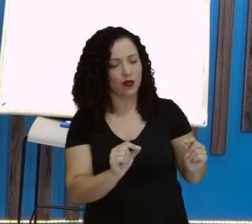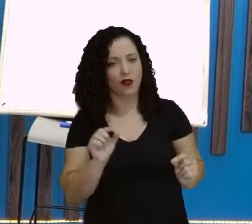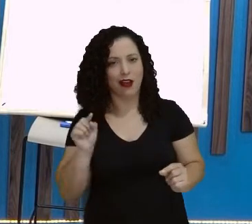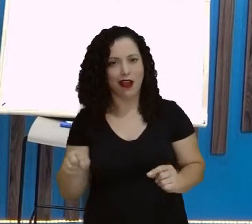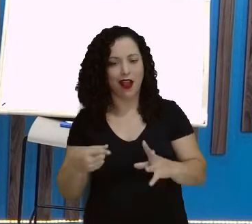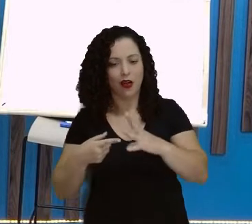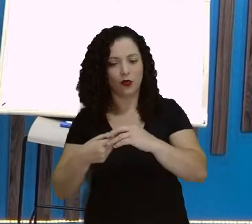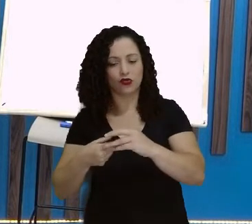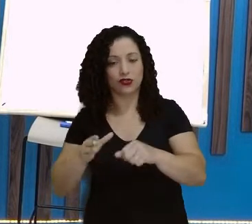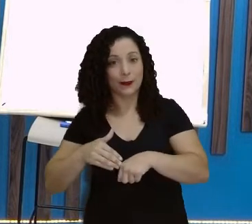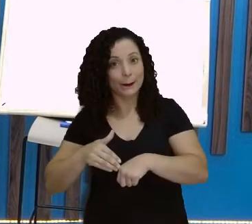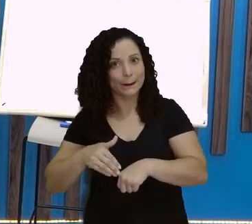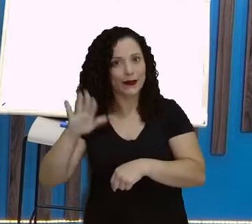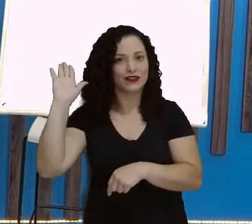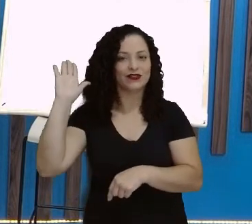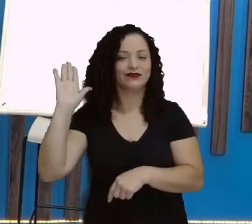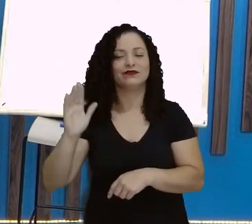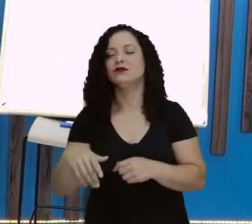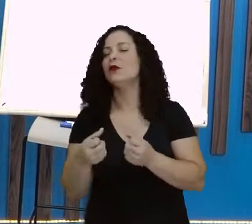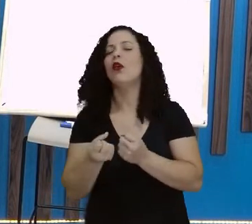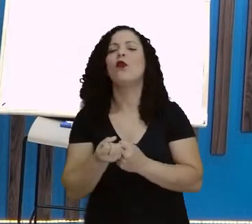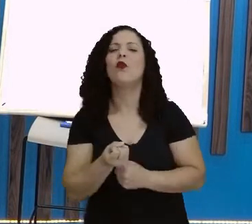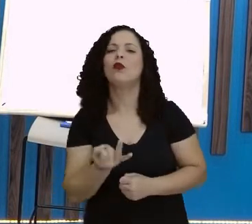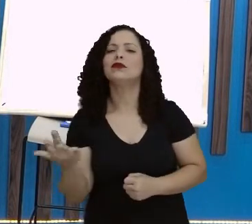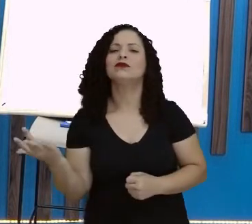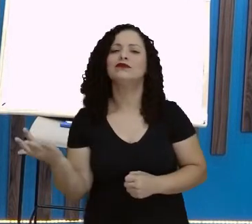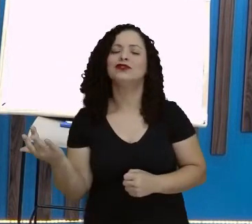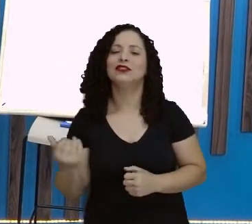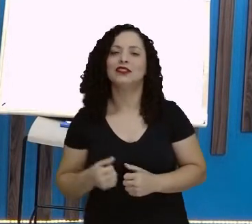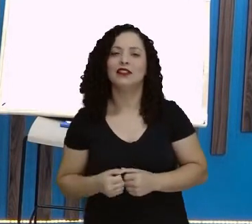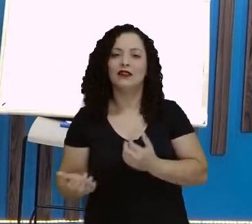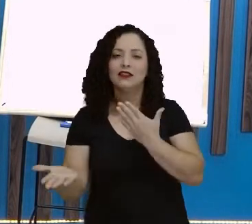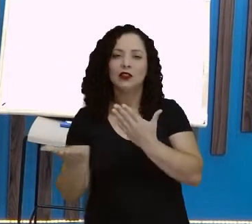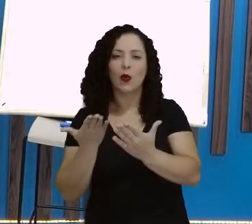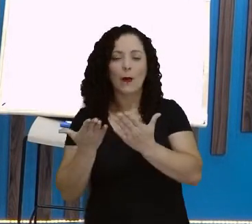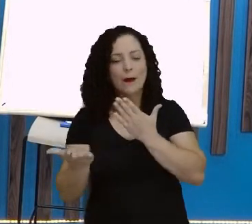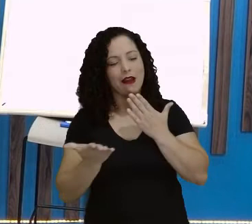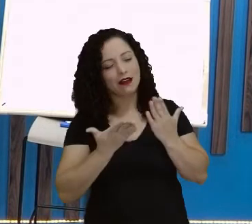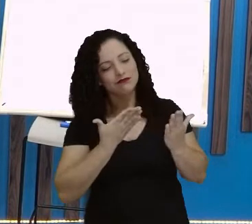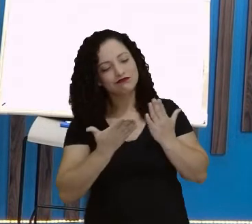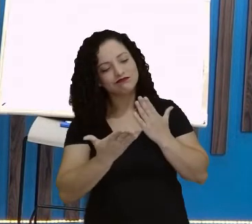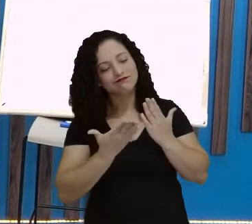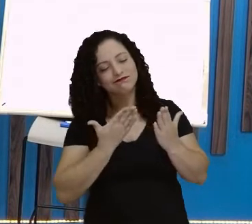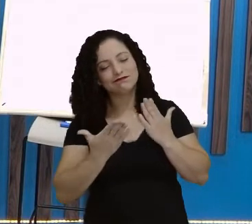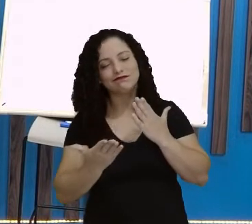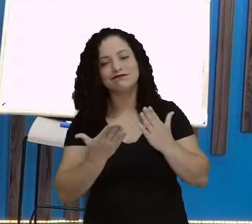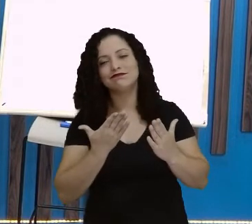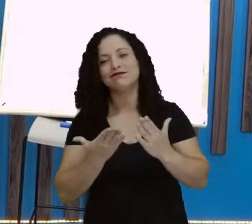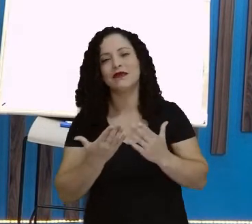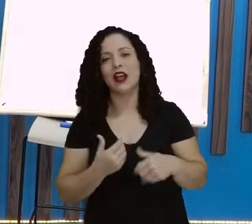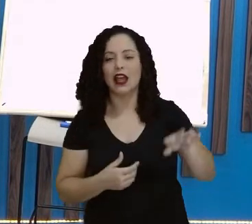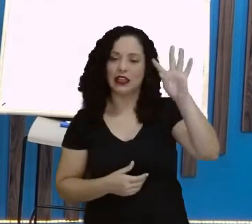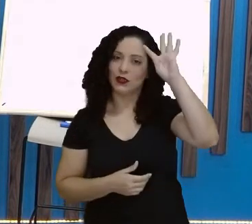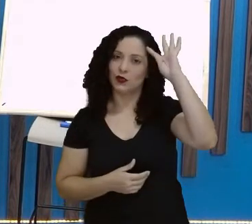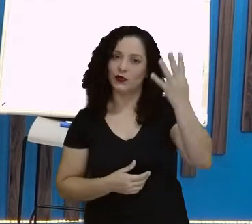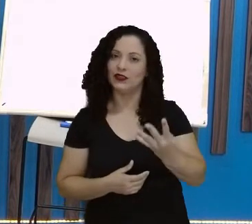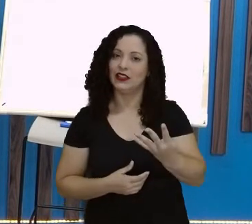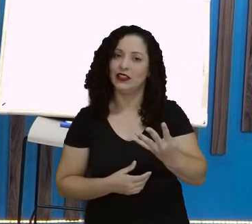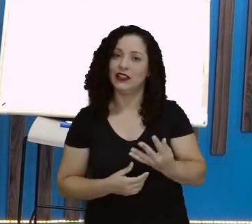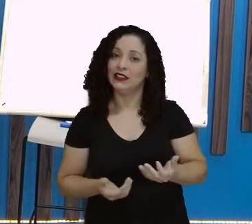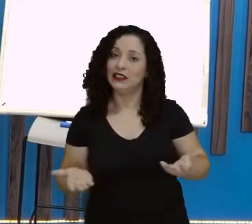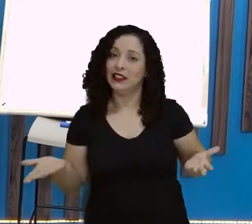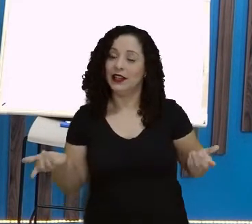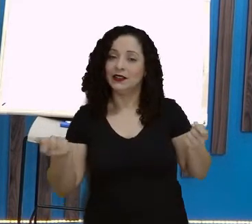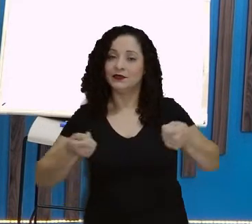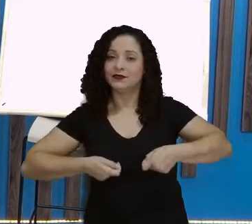falando desse a mais, a gente está querendo saber, a gente está fazendo aí uma comparação. Para resolver uma comparação,